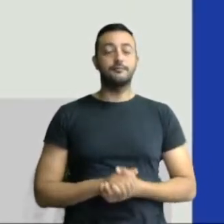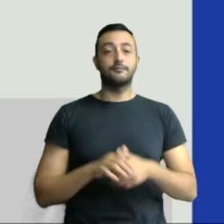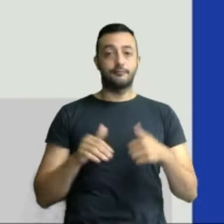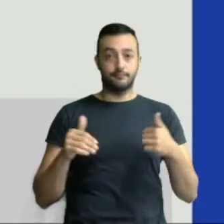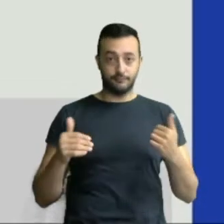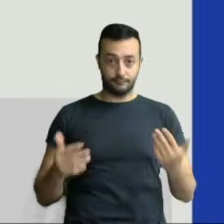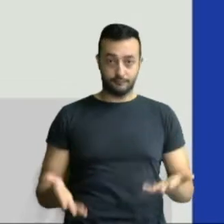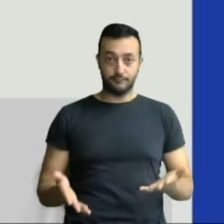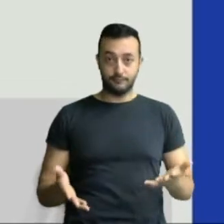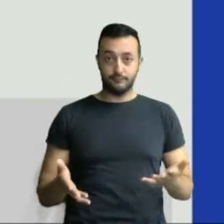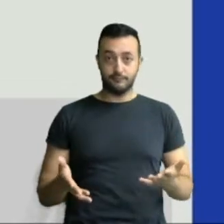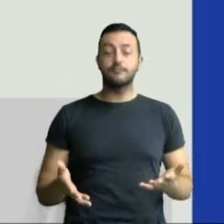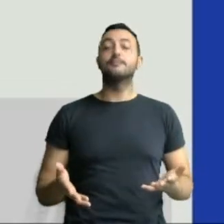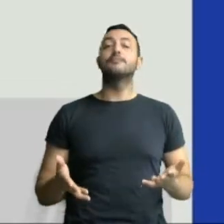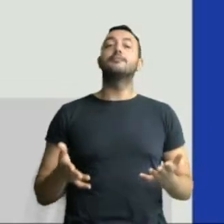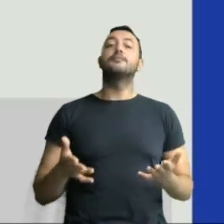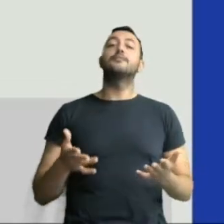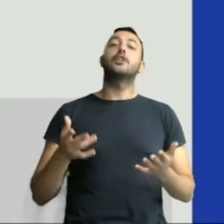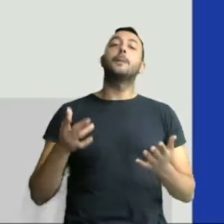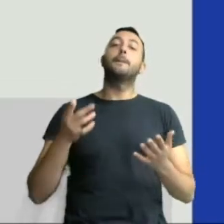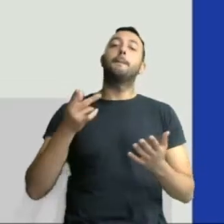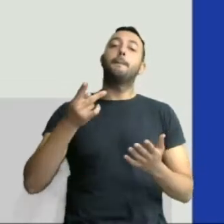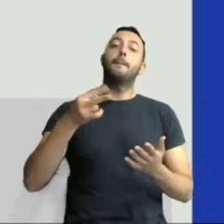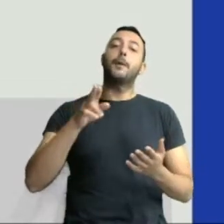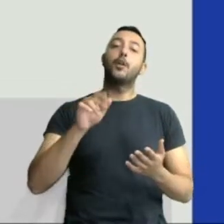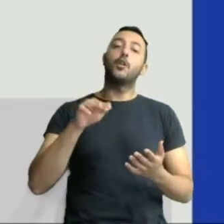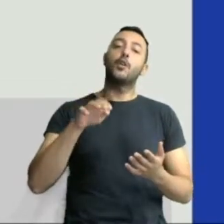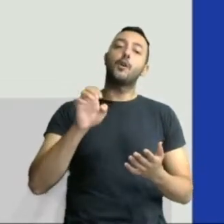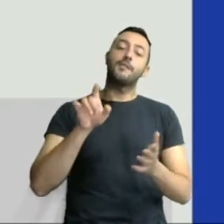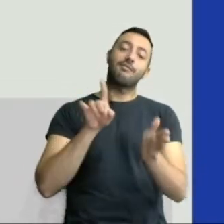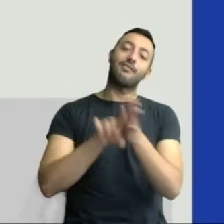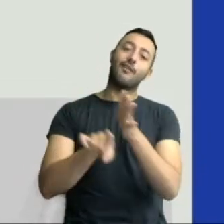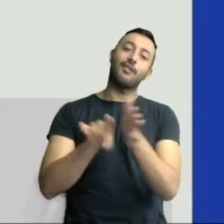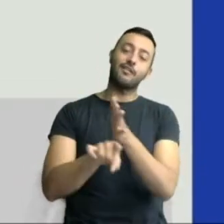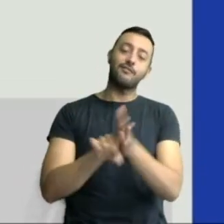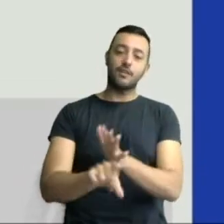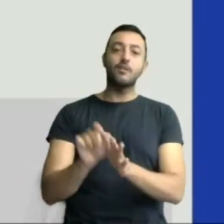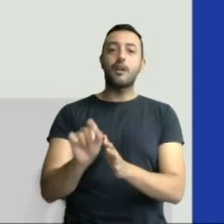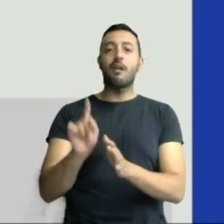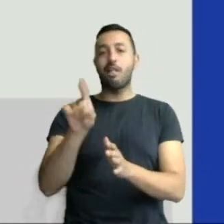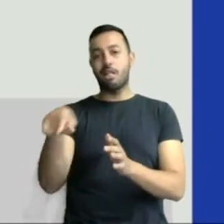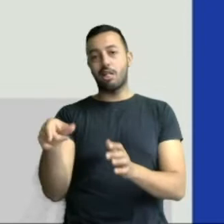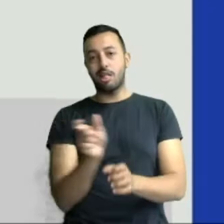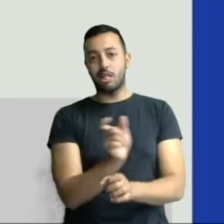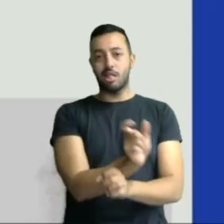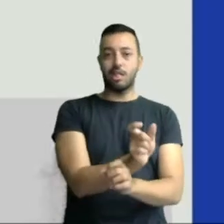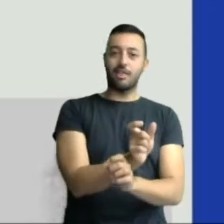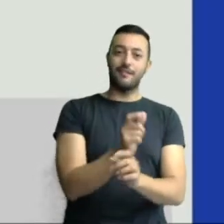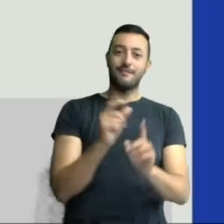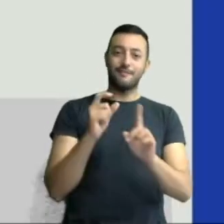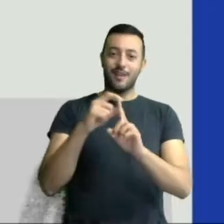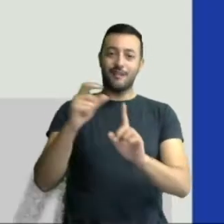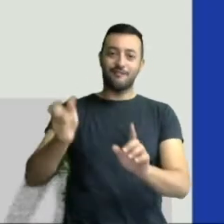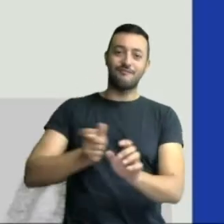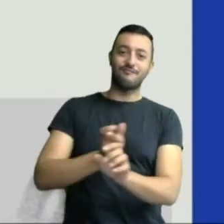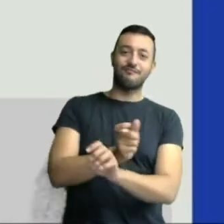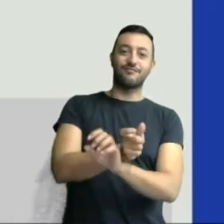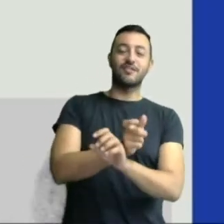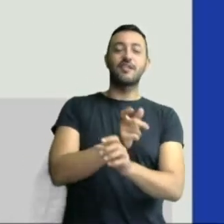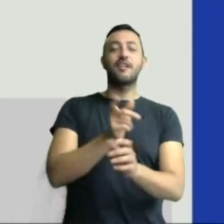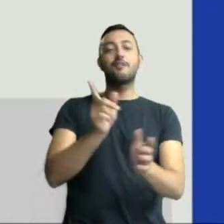Bem, os pronomes interrogativos, né, são as partículas utilizadas para